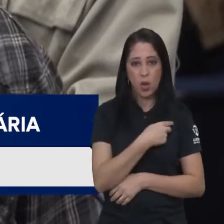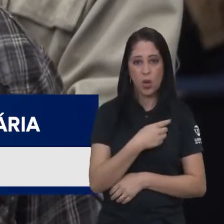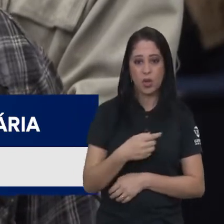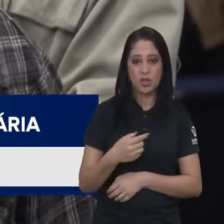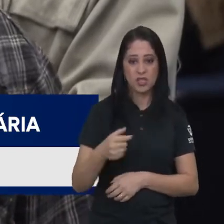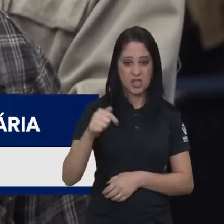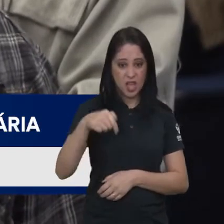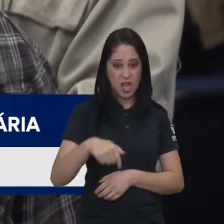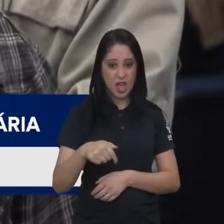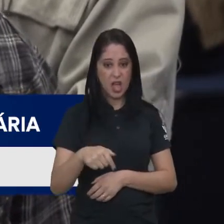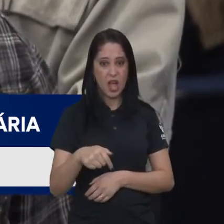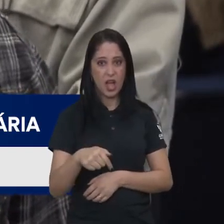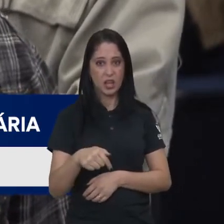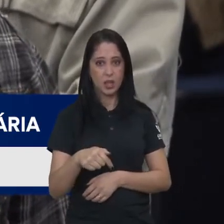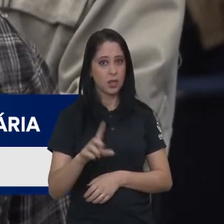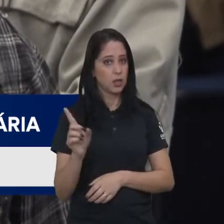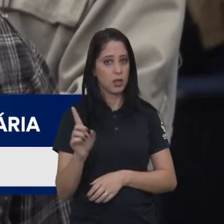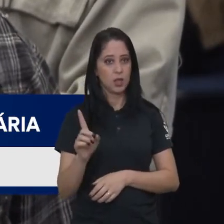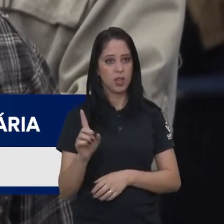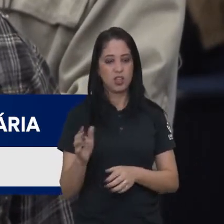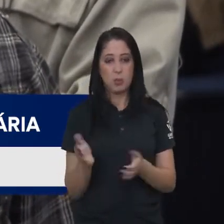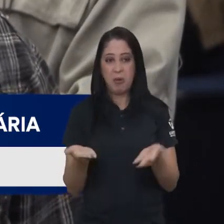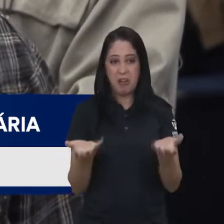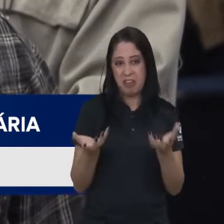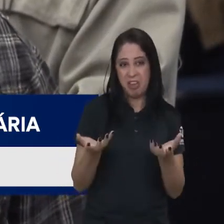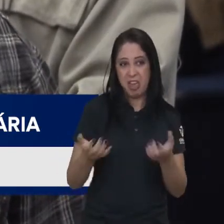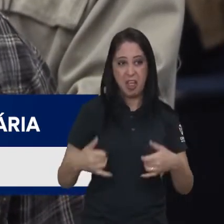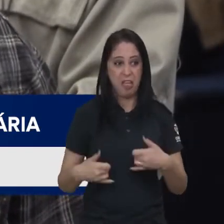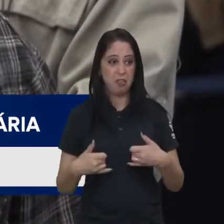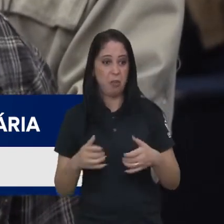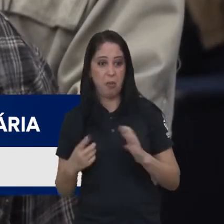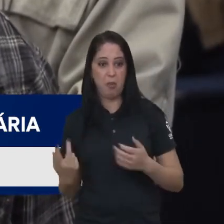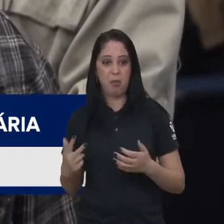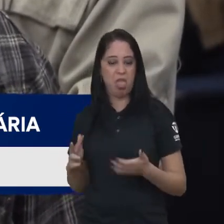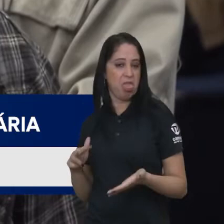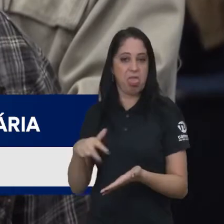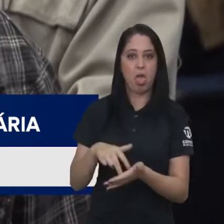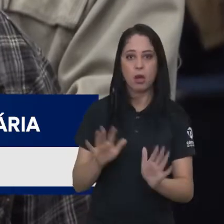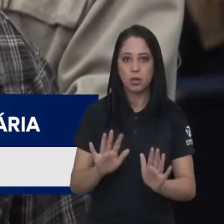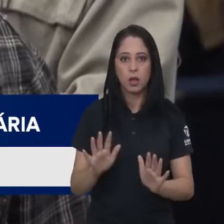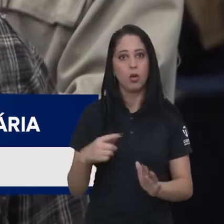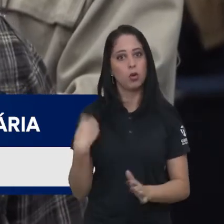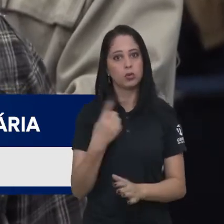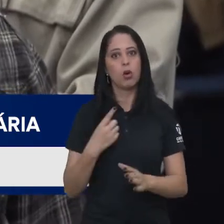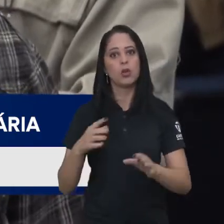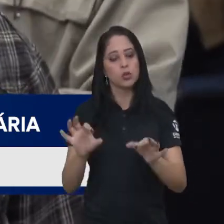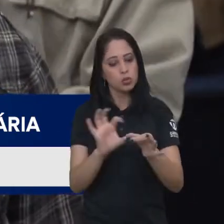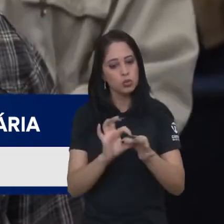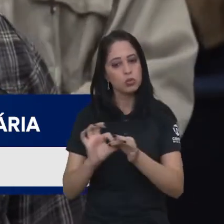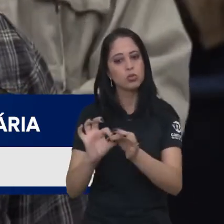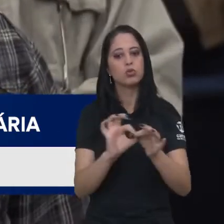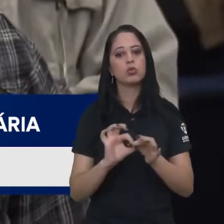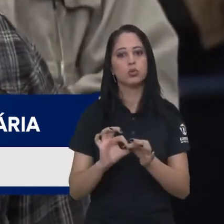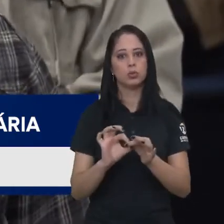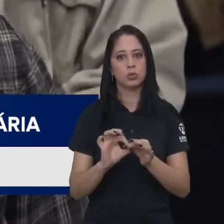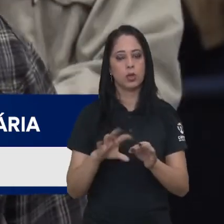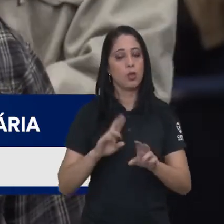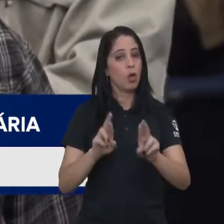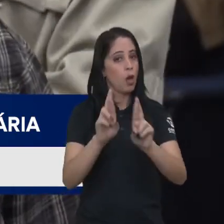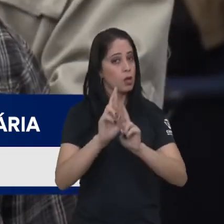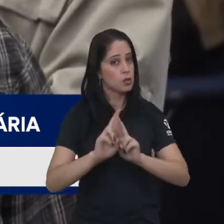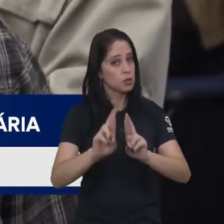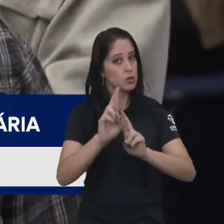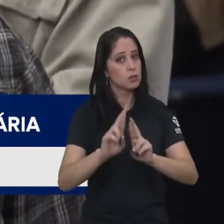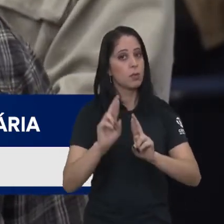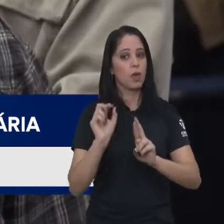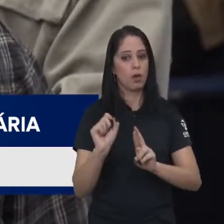carona. Nós estamos nos somando e somando com seriedade. Esperamos que depois da eleição de outubro